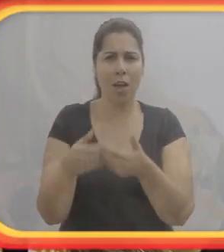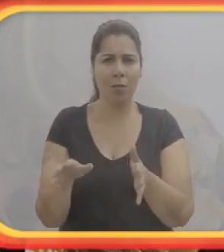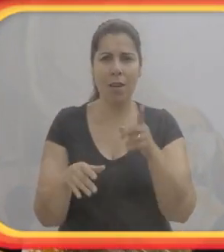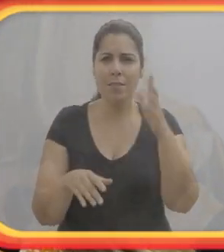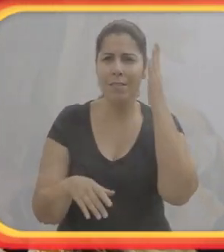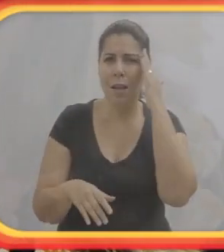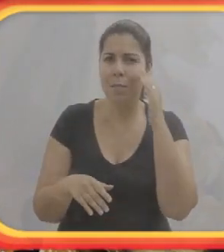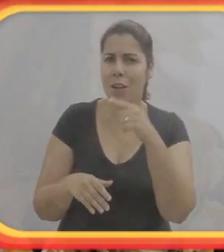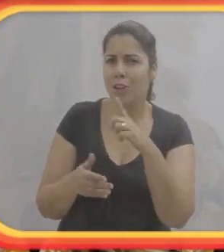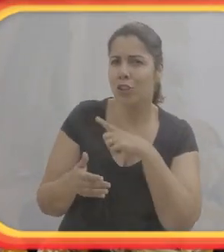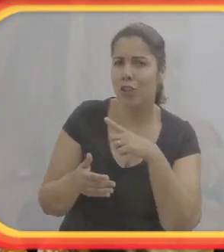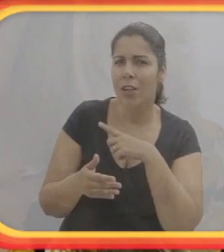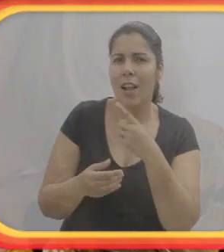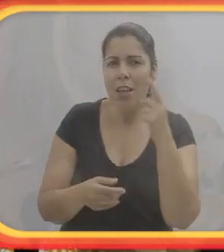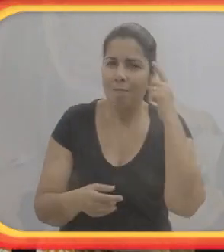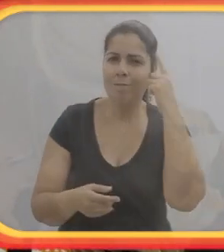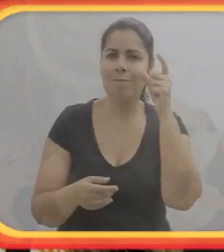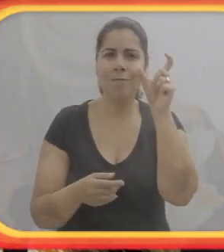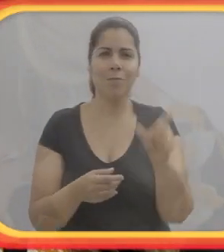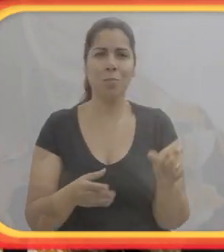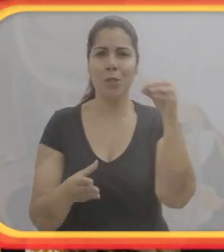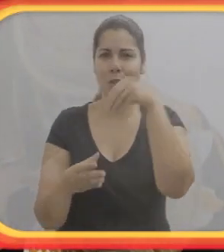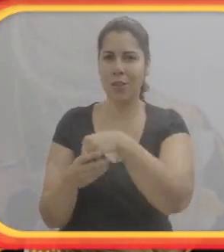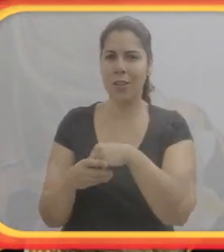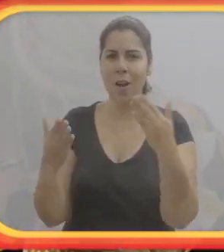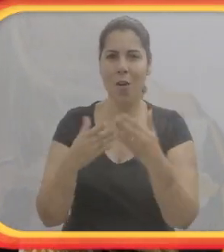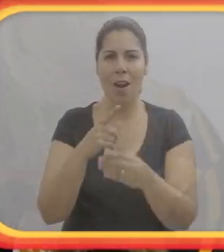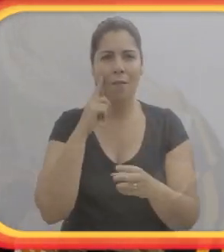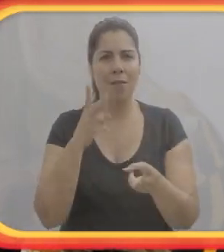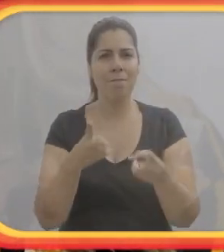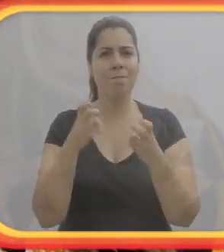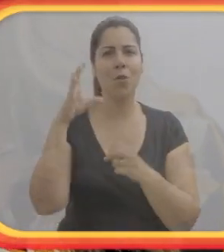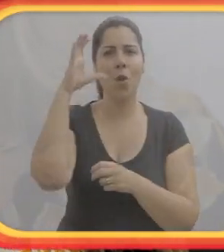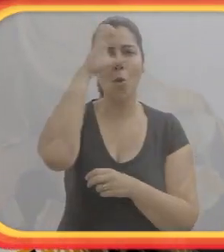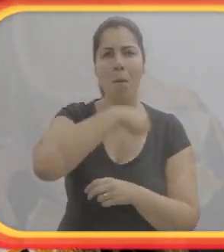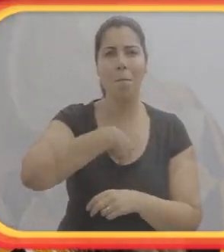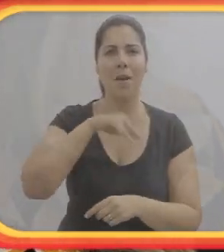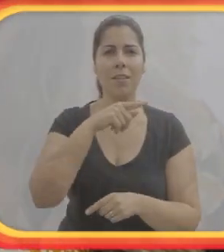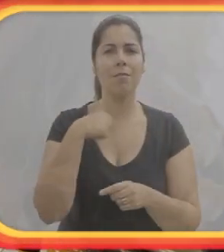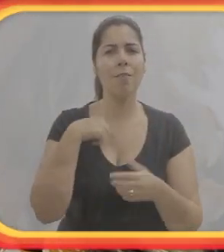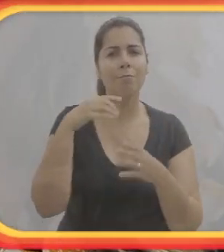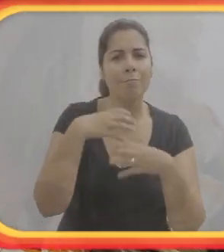de que o livro que eu lancei, né, de que ele